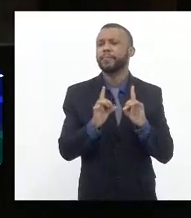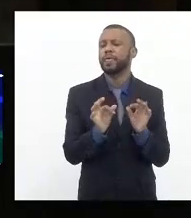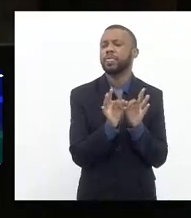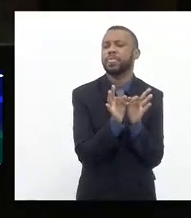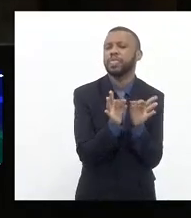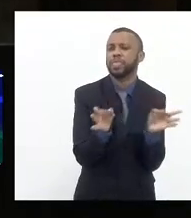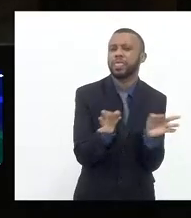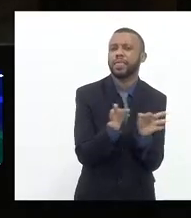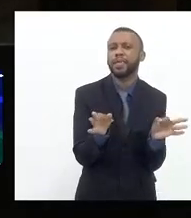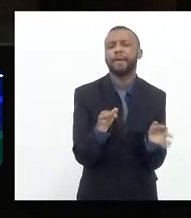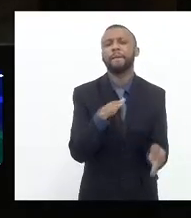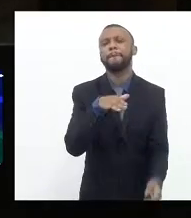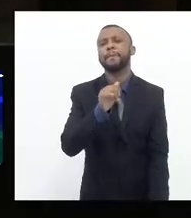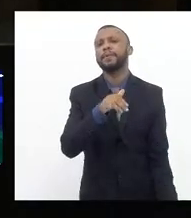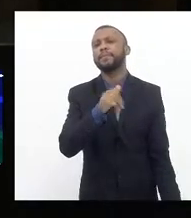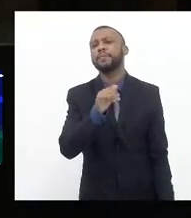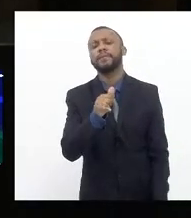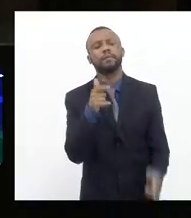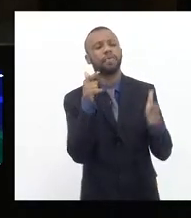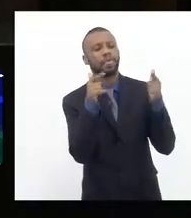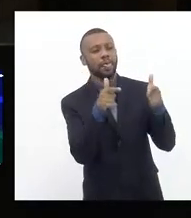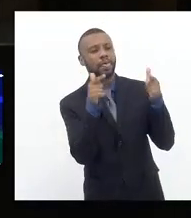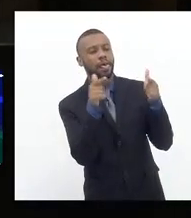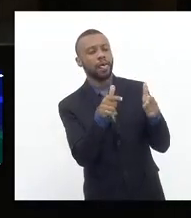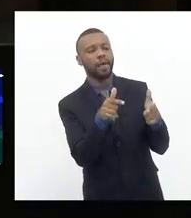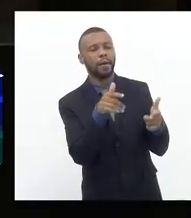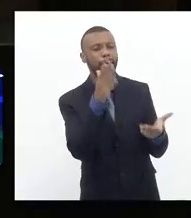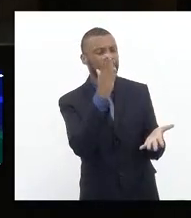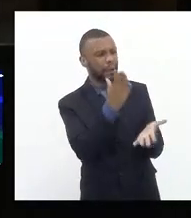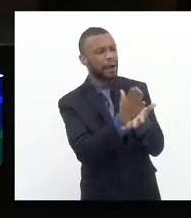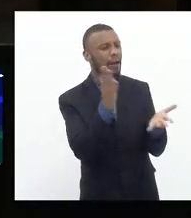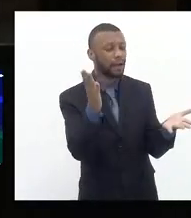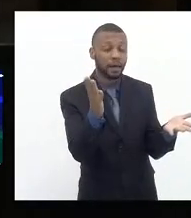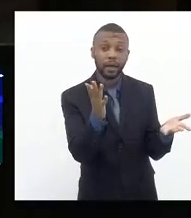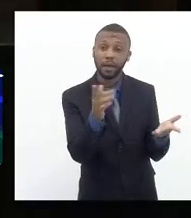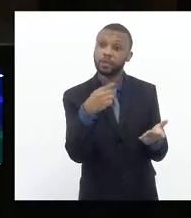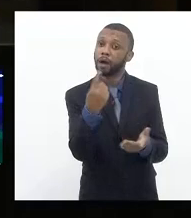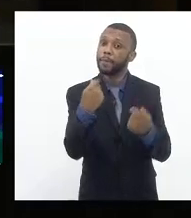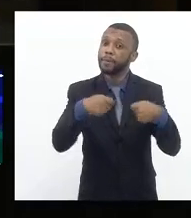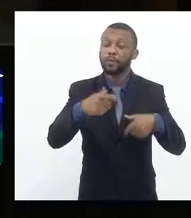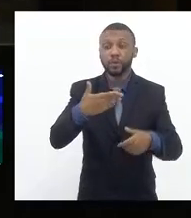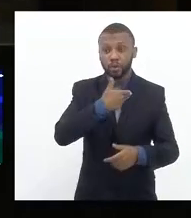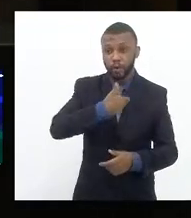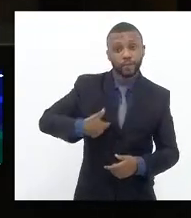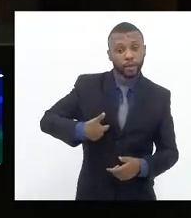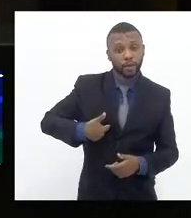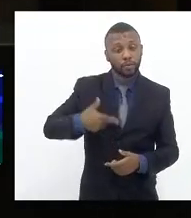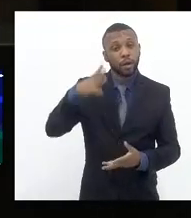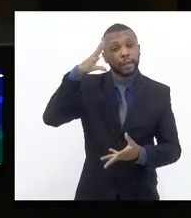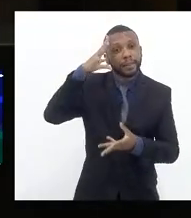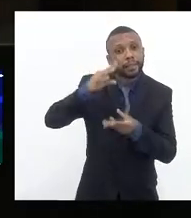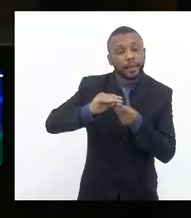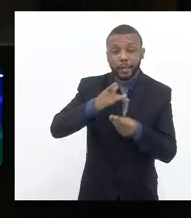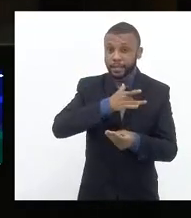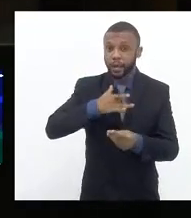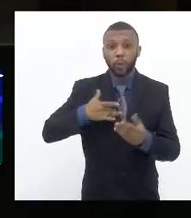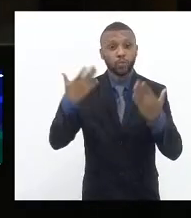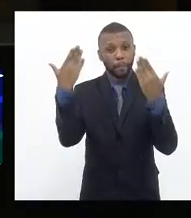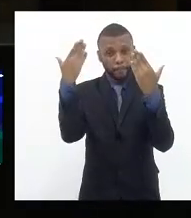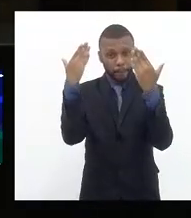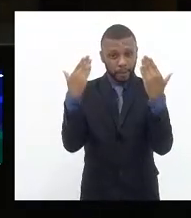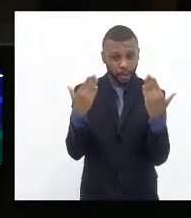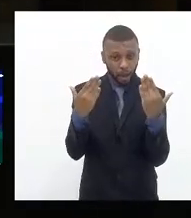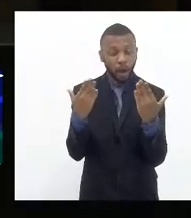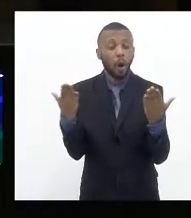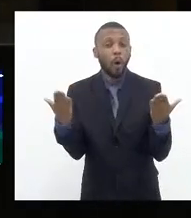que isso, está de palhaçada, está de frescura, quando a gente precisa que o Estado entenda que a saúde mental, hoje, dentro das favelas e